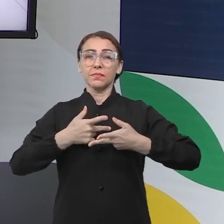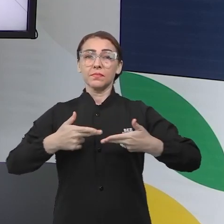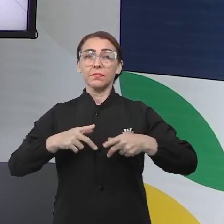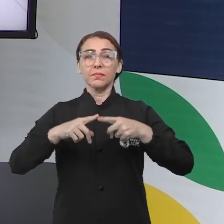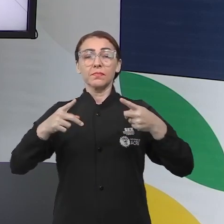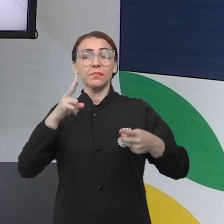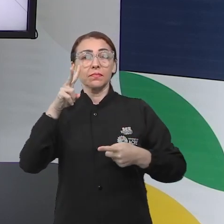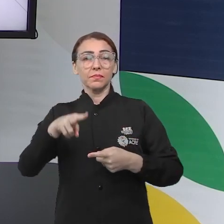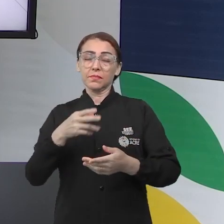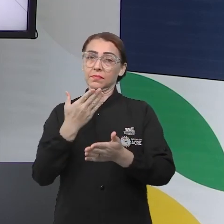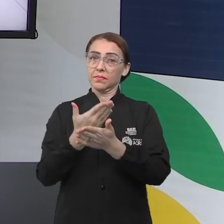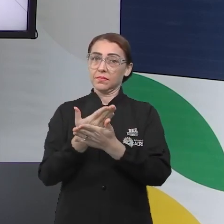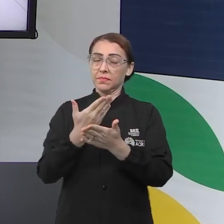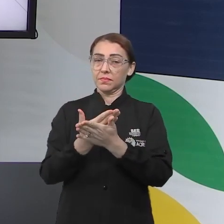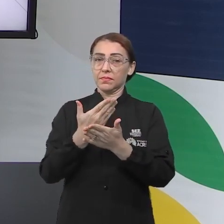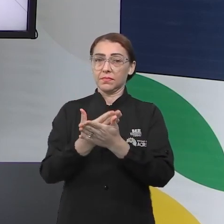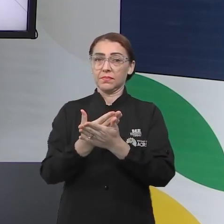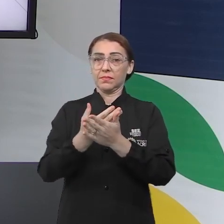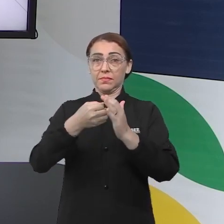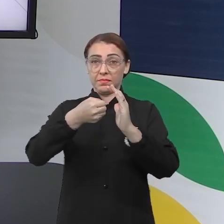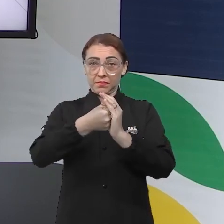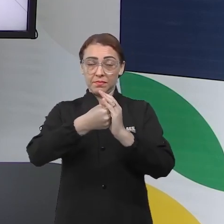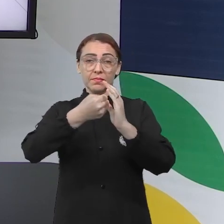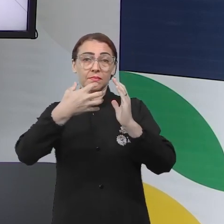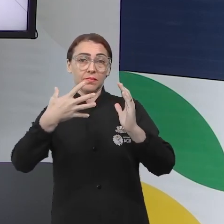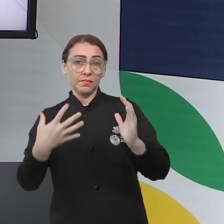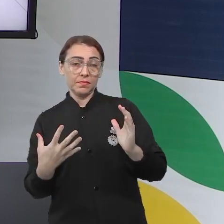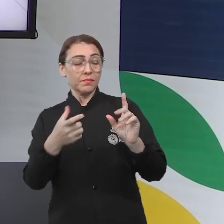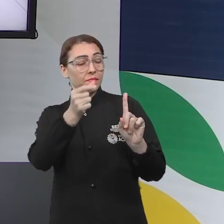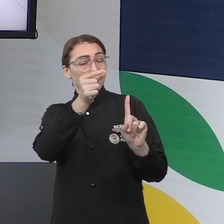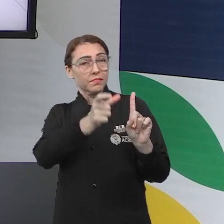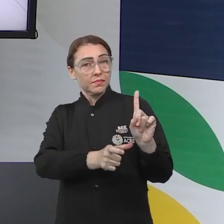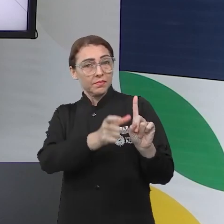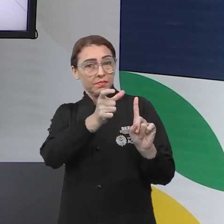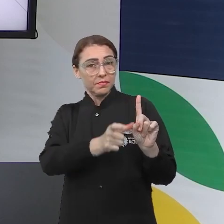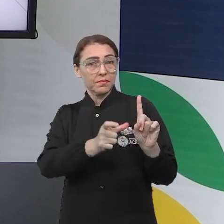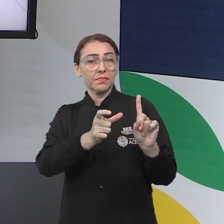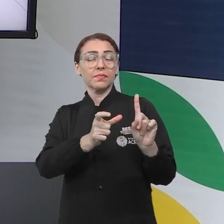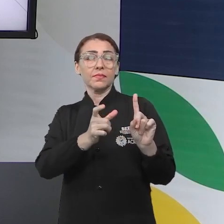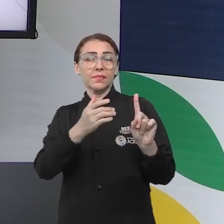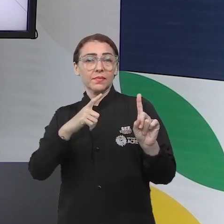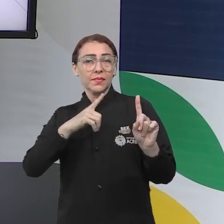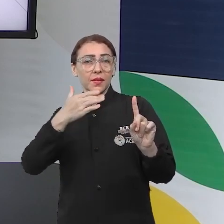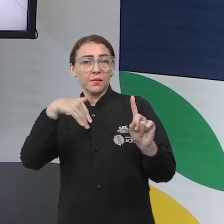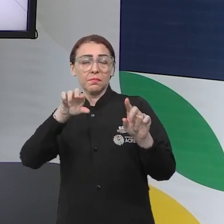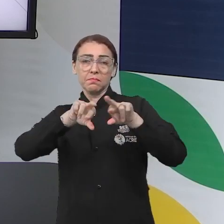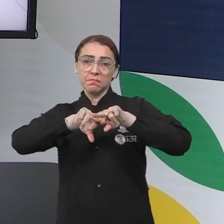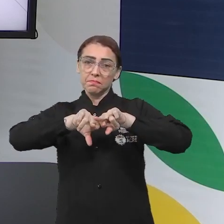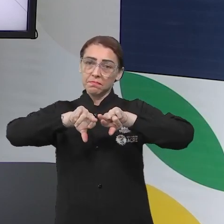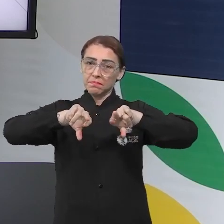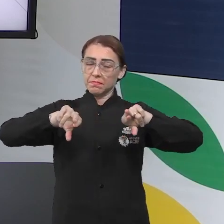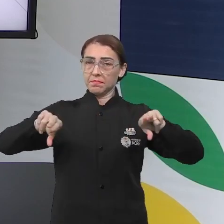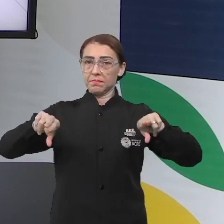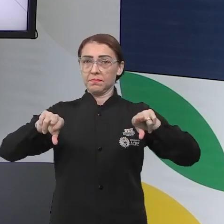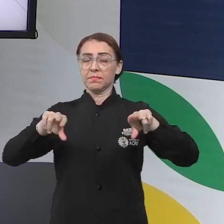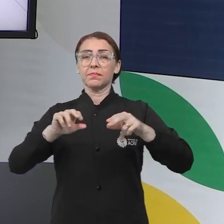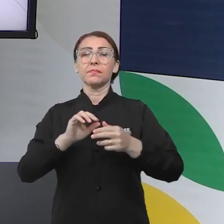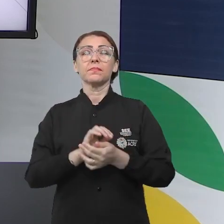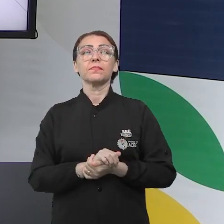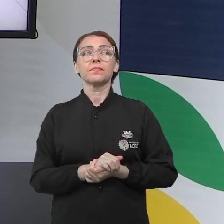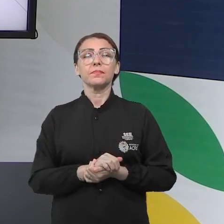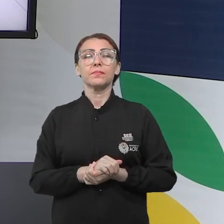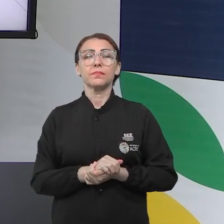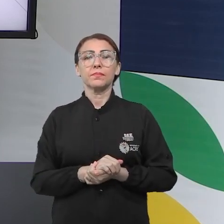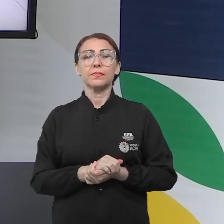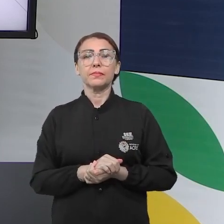nessa aula que a caracterização de personagem, ela vai muito além desses dois elementos, certo? Acompanhe